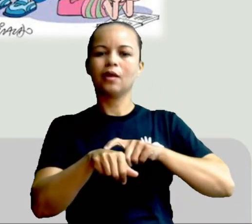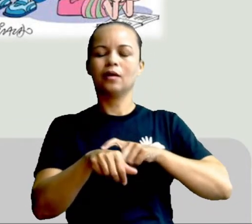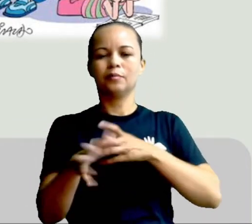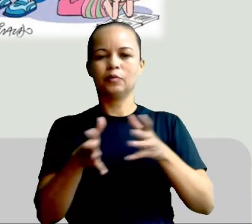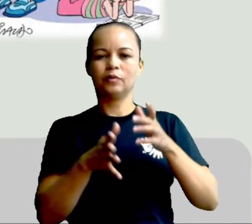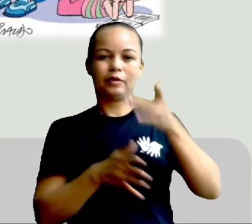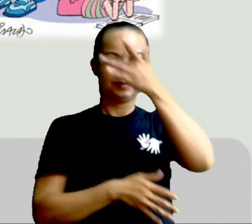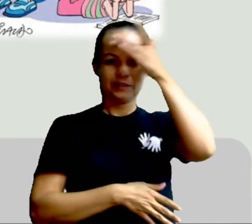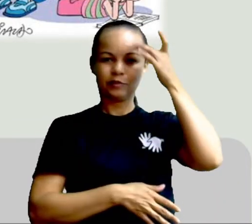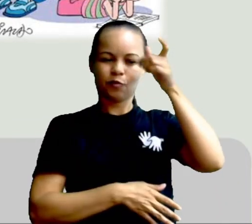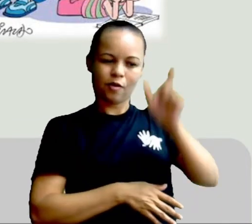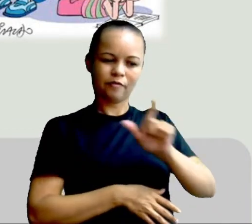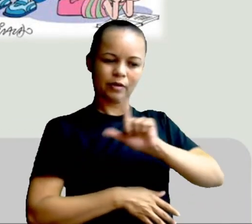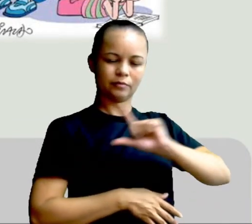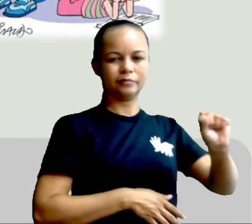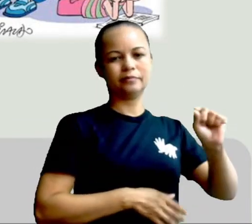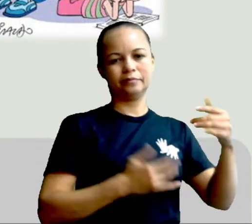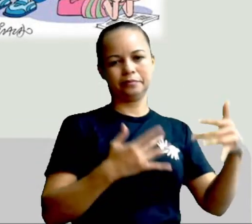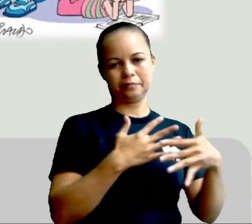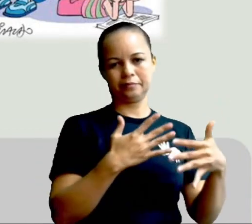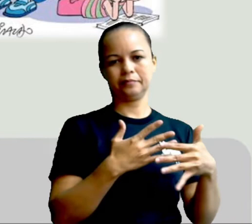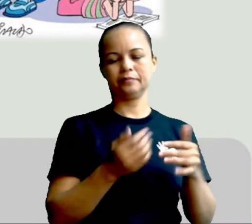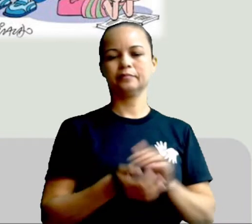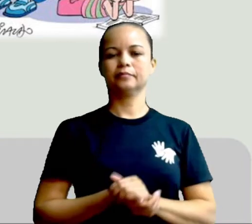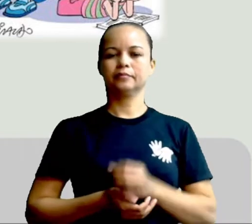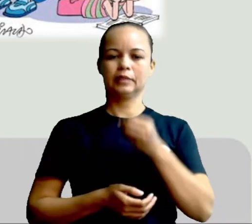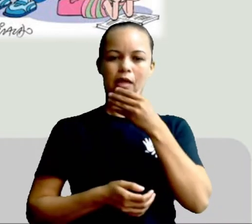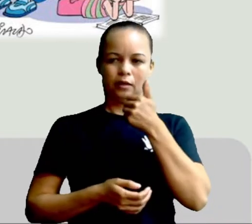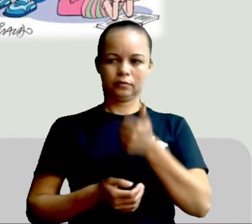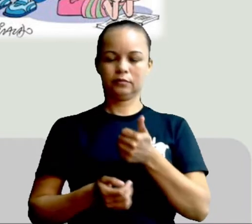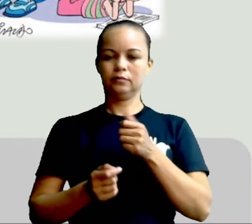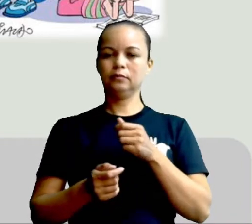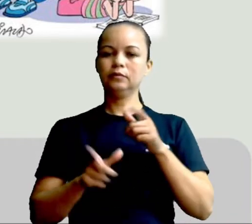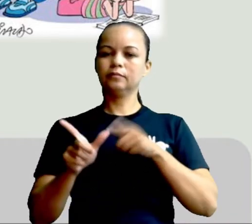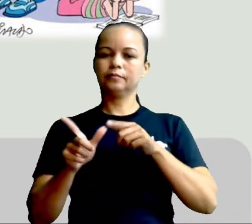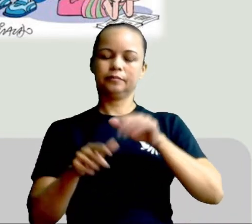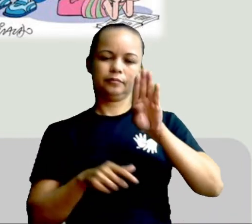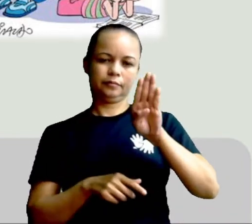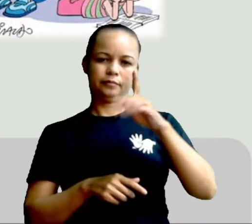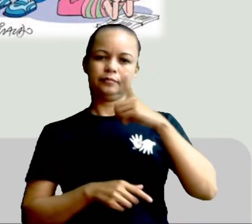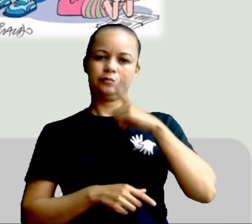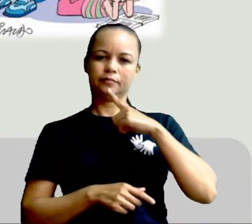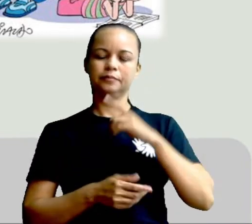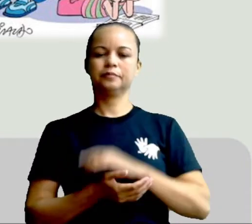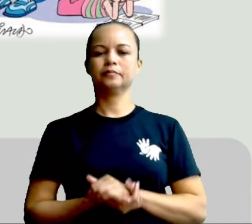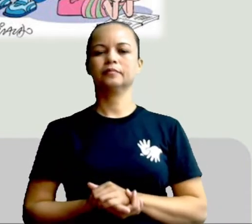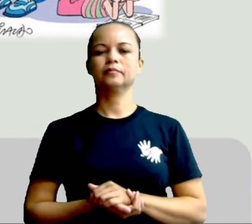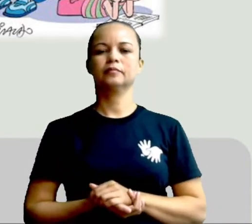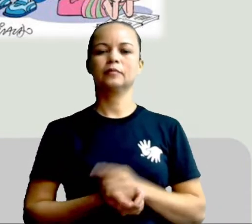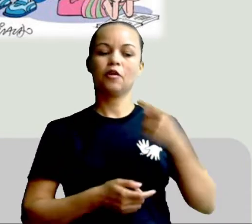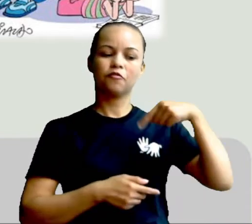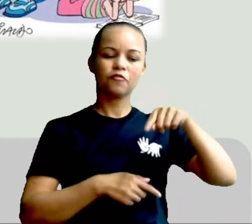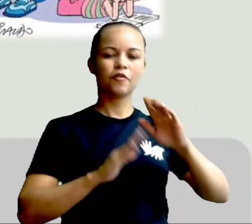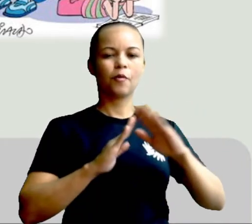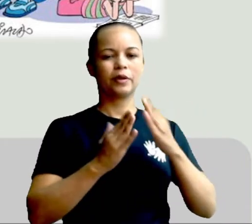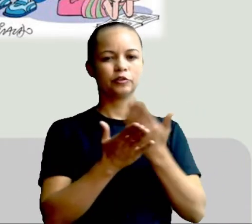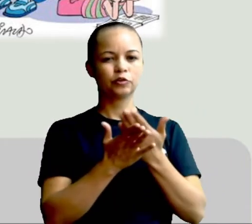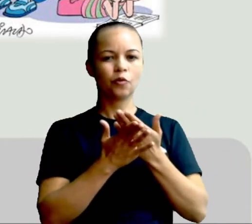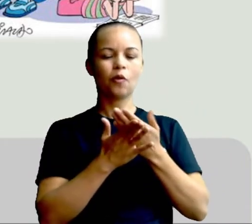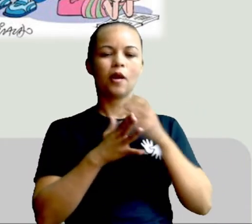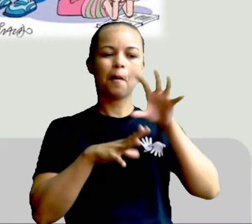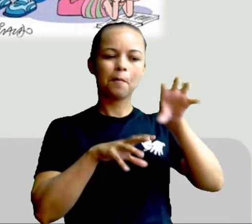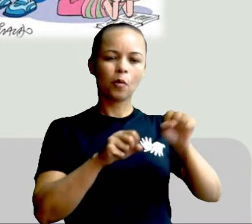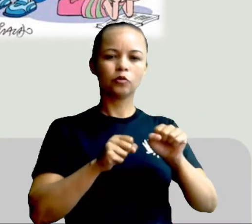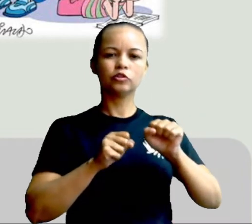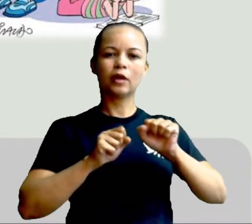tempo, essa pessoa vai sair da cidade. Muito bem. Na letra B temos, vão à escola